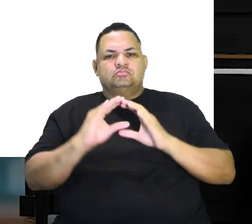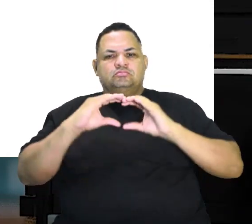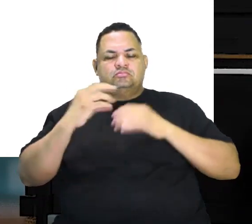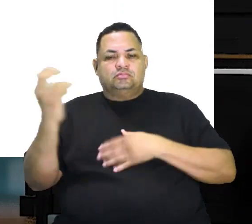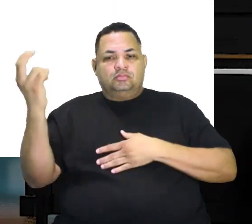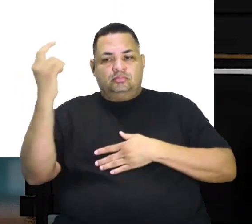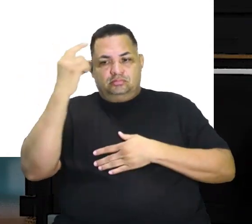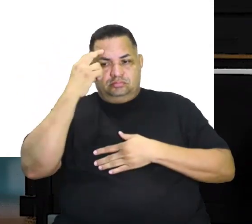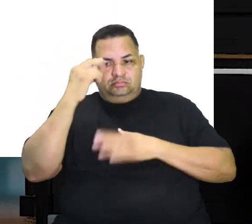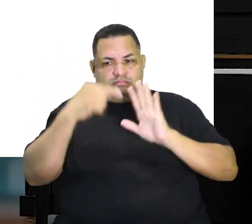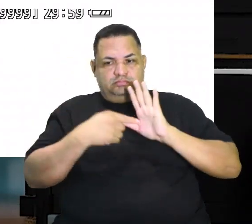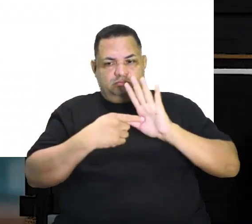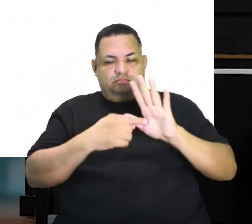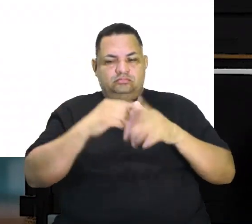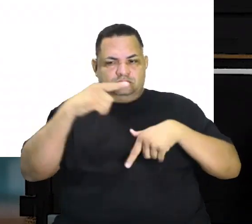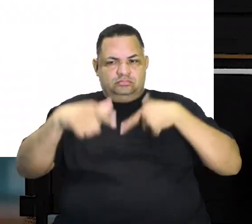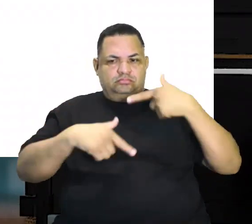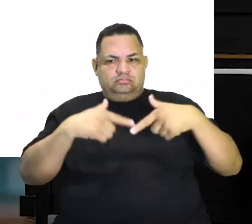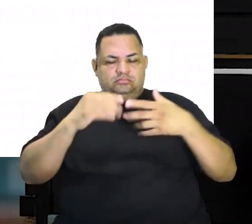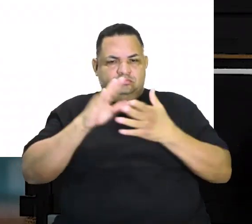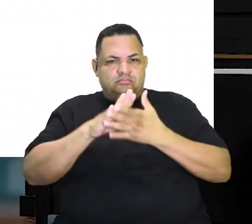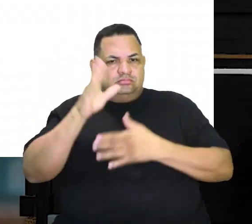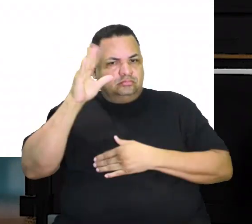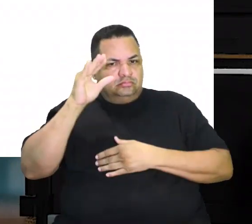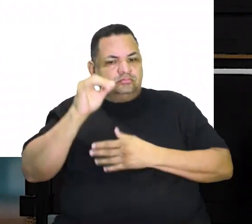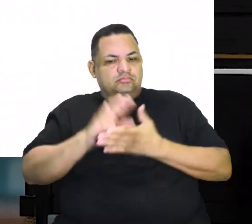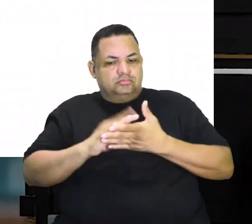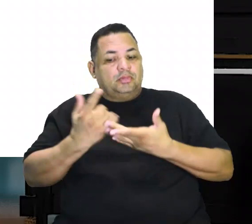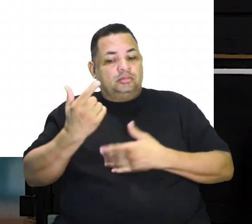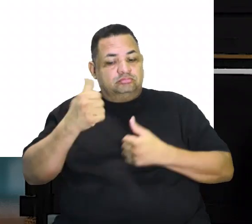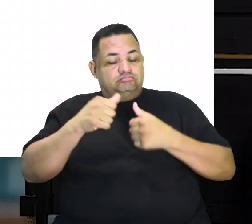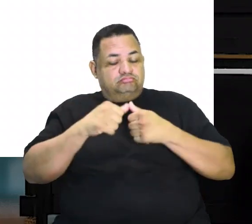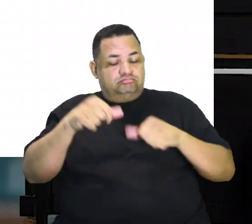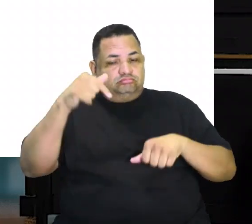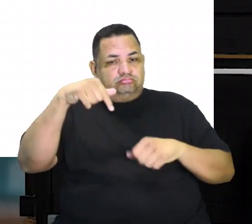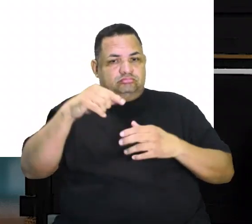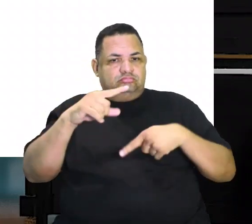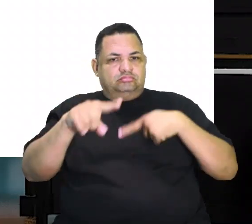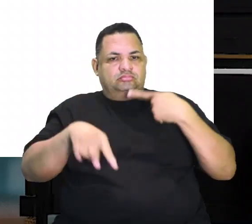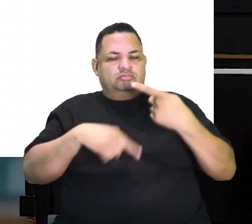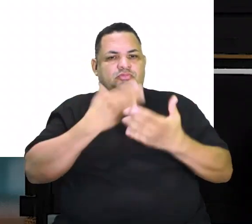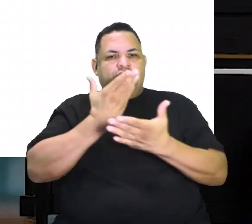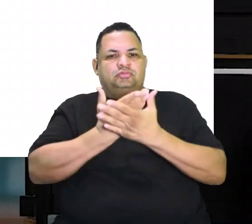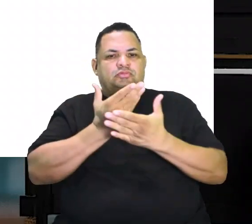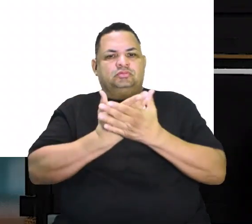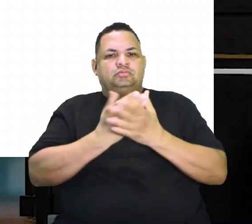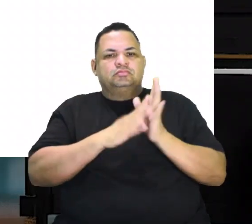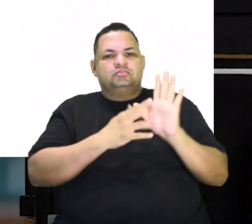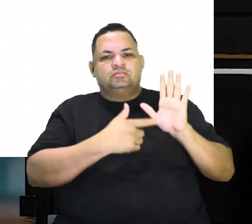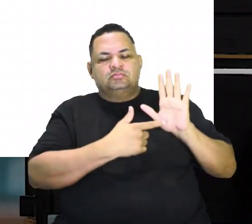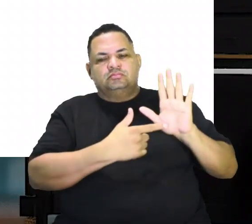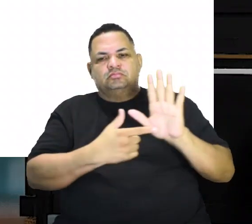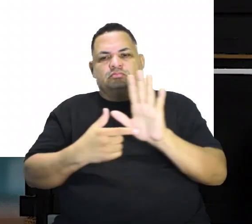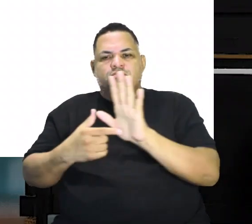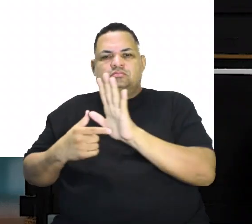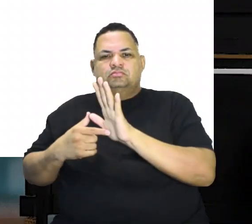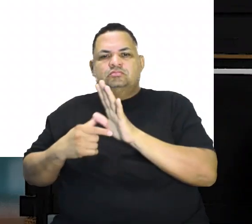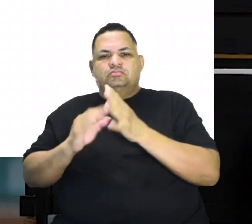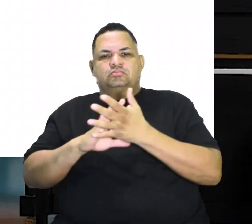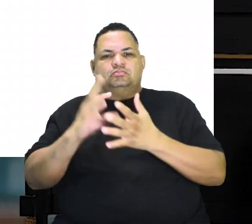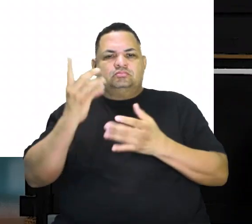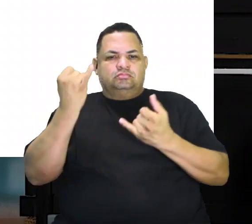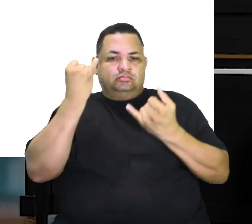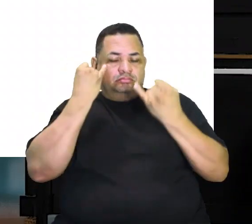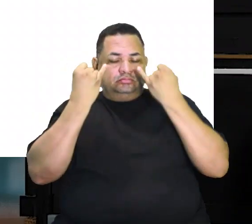apresentações ali em representação da sua cultura. Então, um trabalho muito interessante. Eu estive lá e nas próximas aulas, em outras